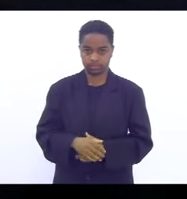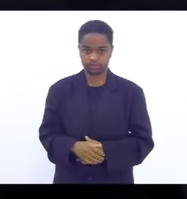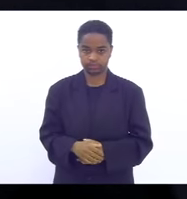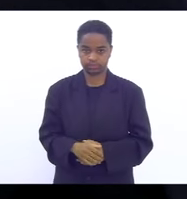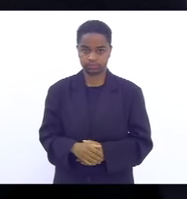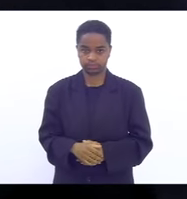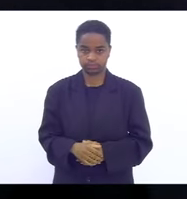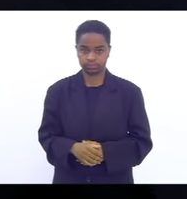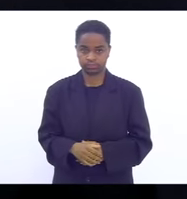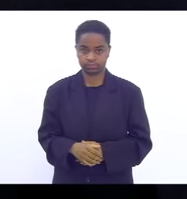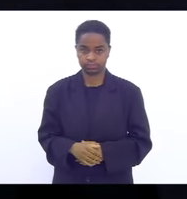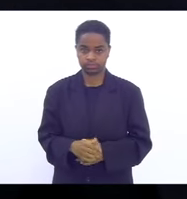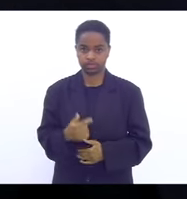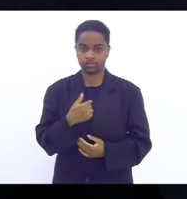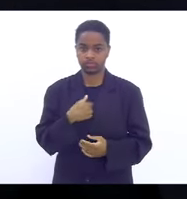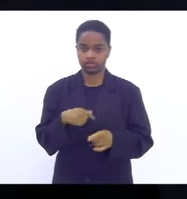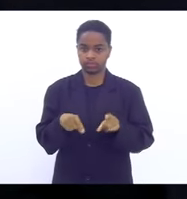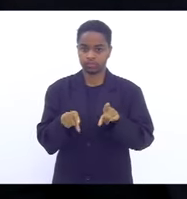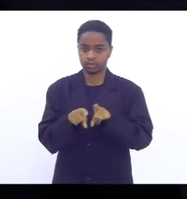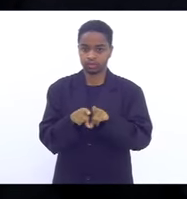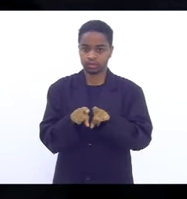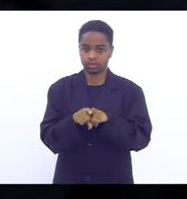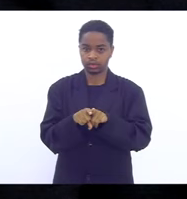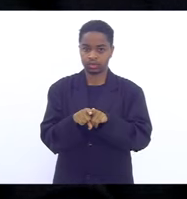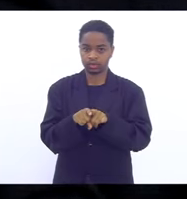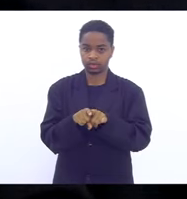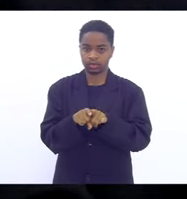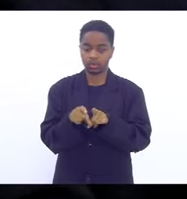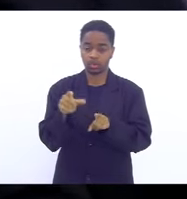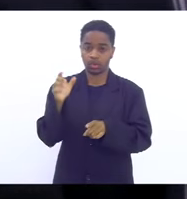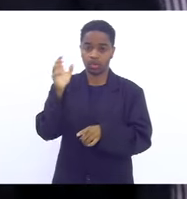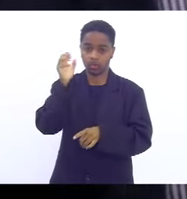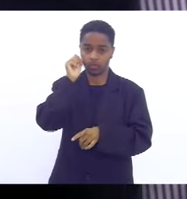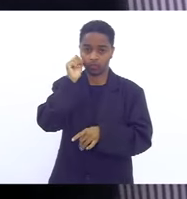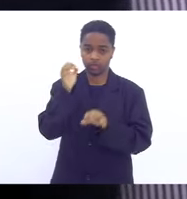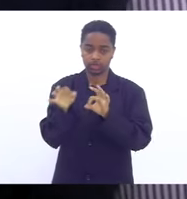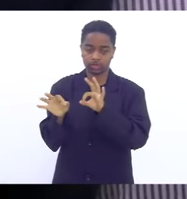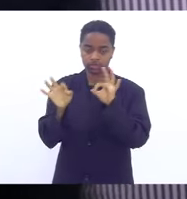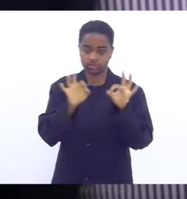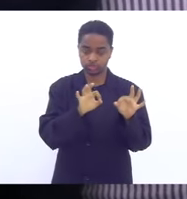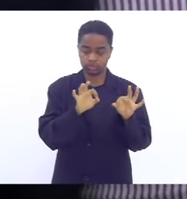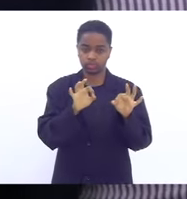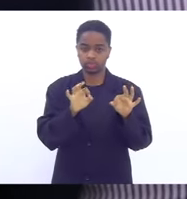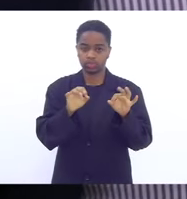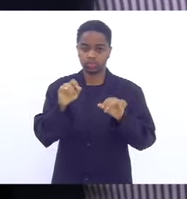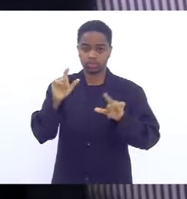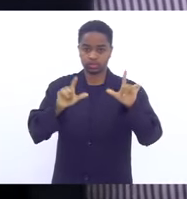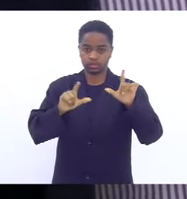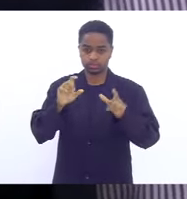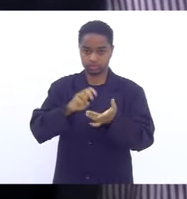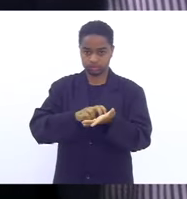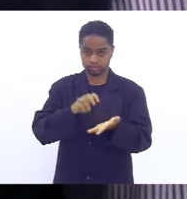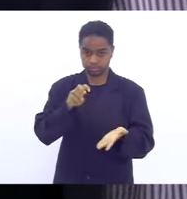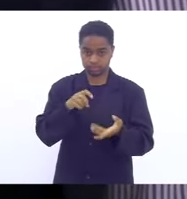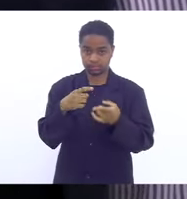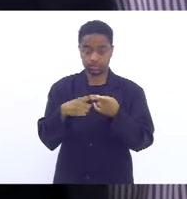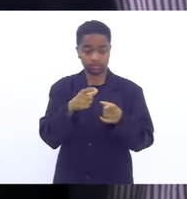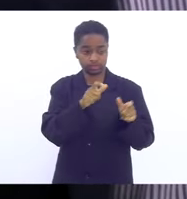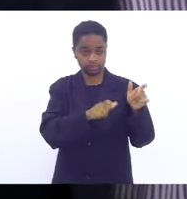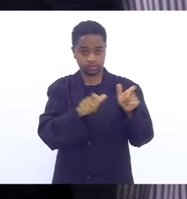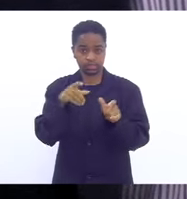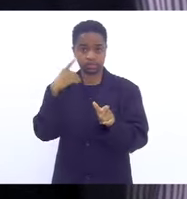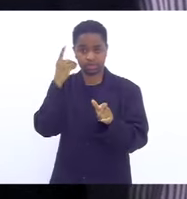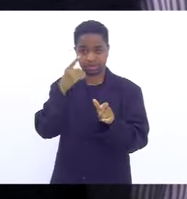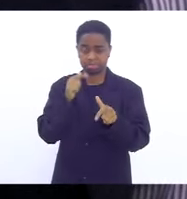Deputados, eu também estou ouvindo, que eu gosto muito de ouvir os dois lados da moeda. Certo? Os deputados aqui estão bem